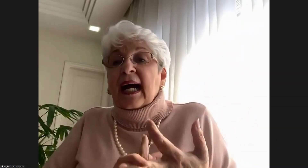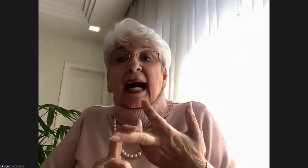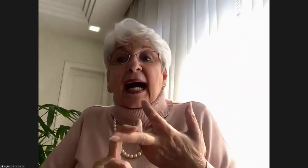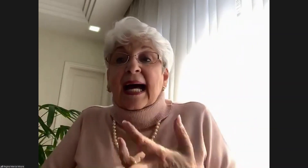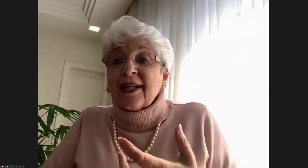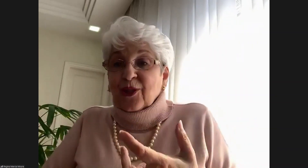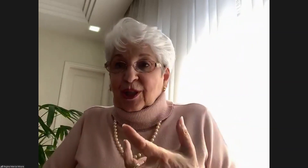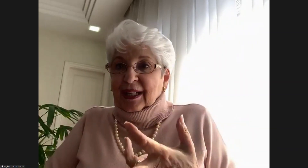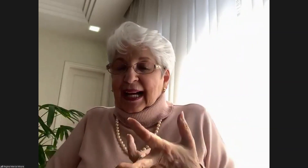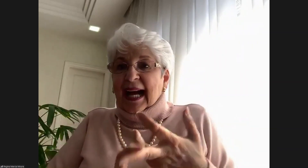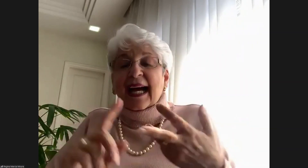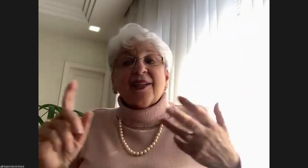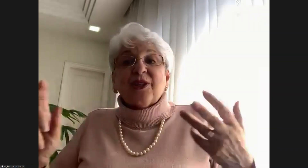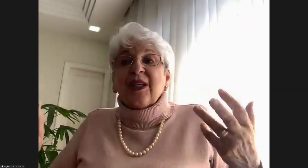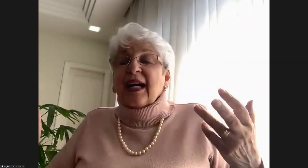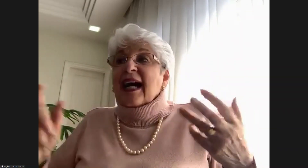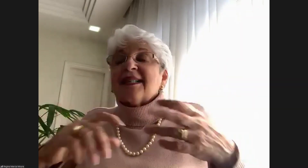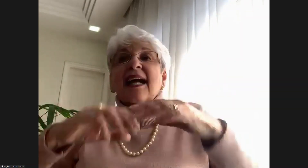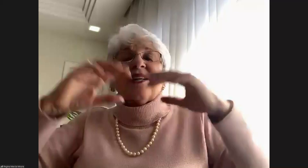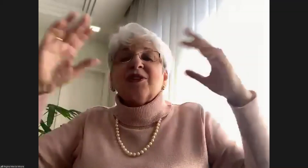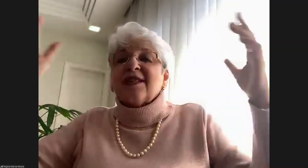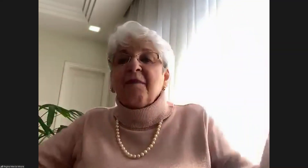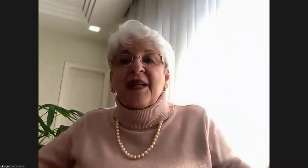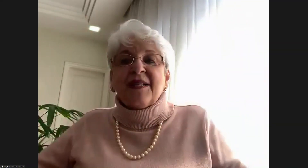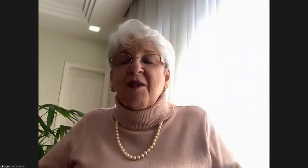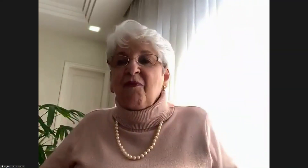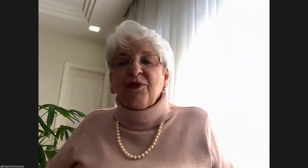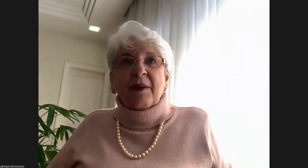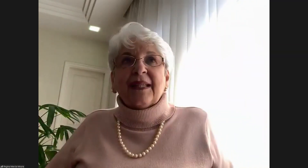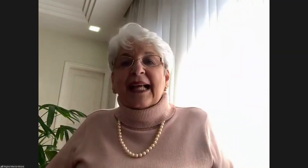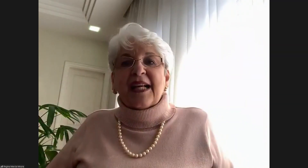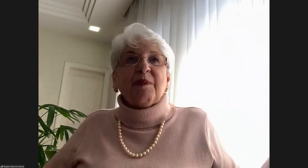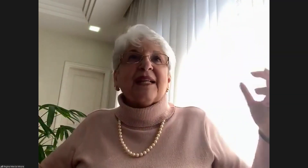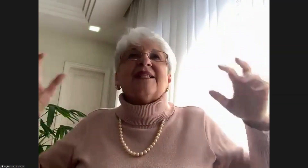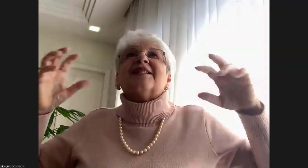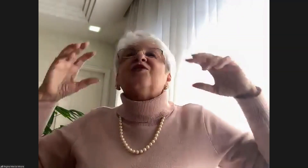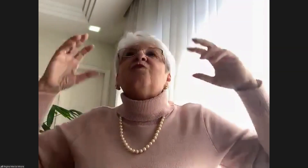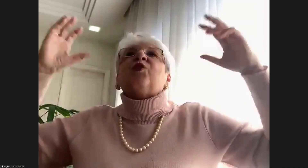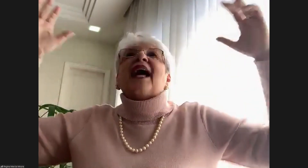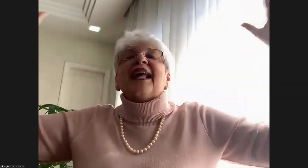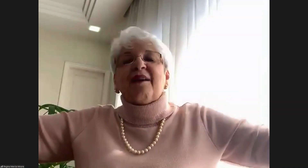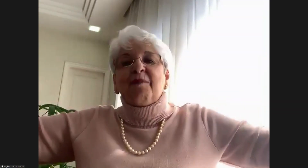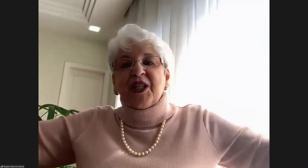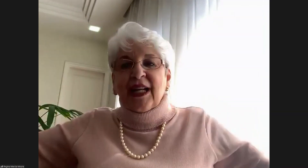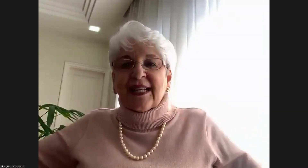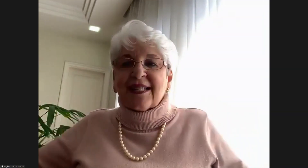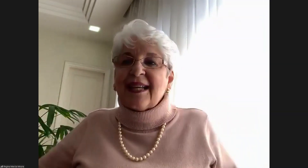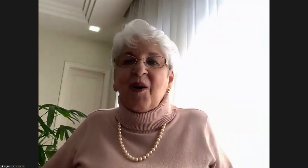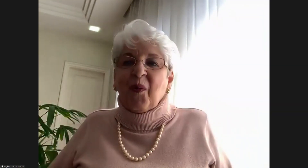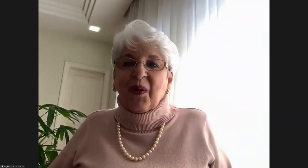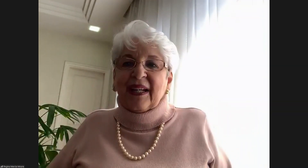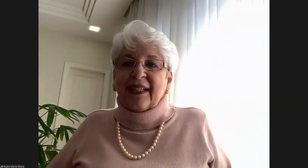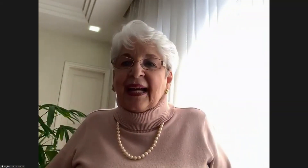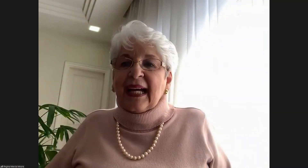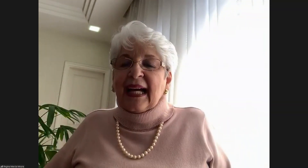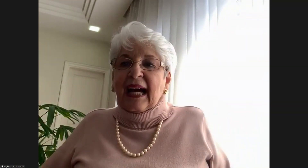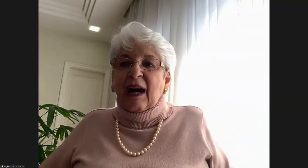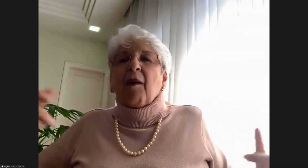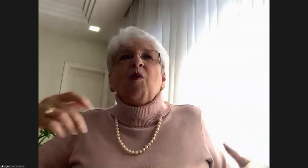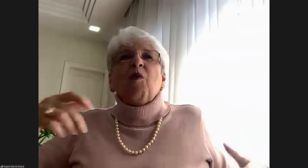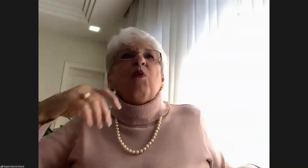coloca arte? As artes também são fundamentais para estimular a imaginação,